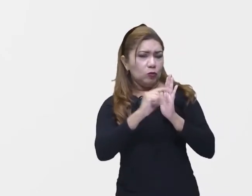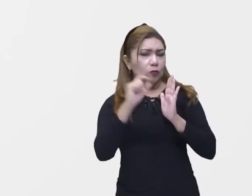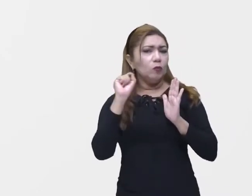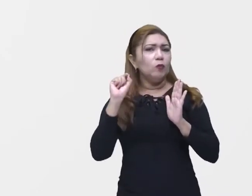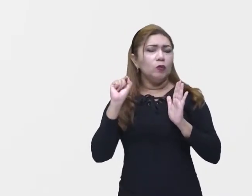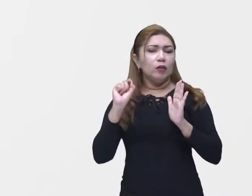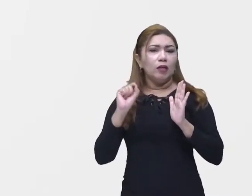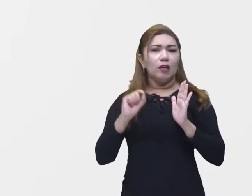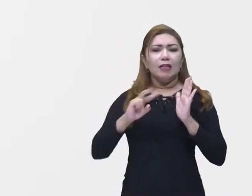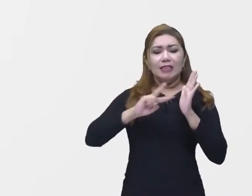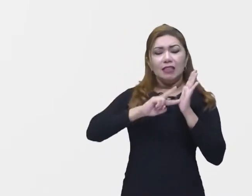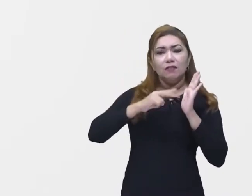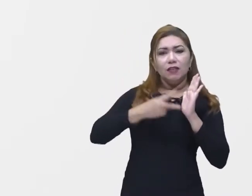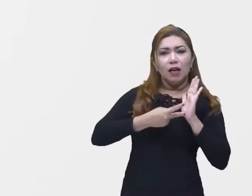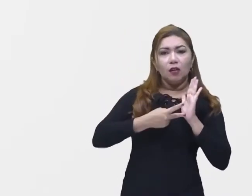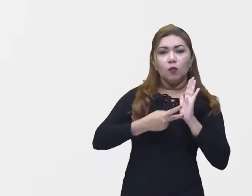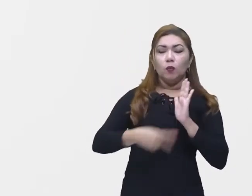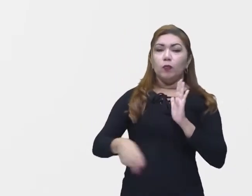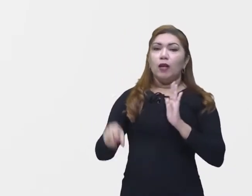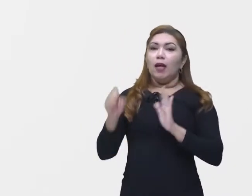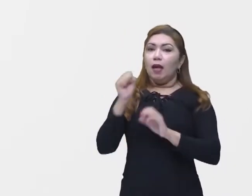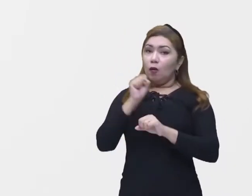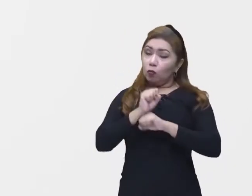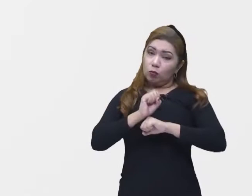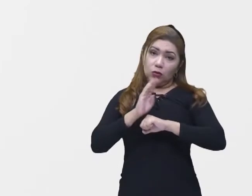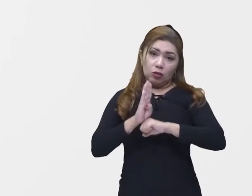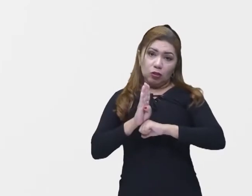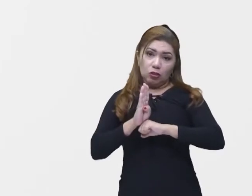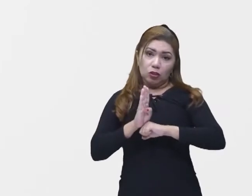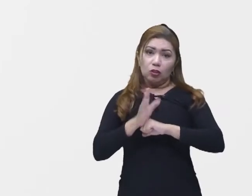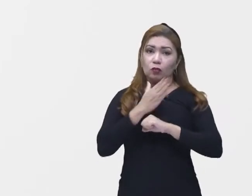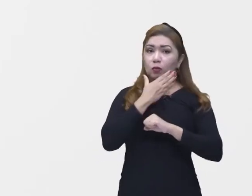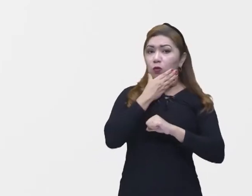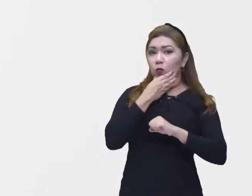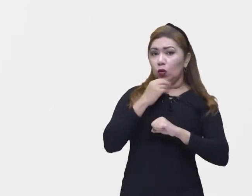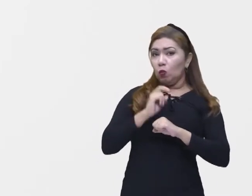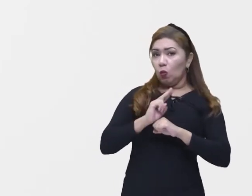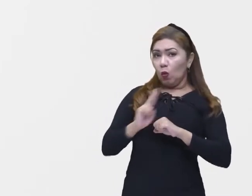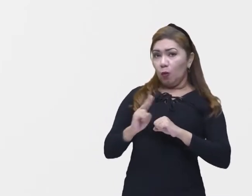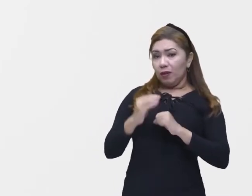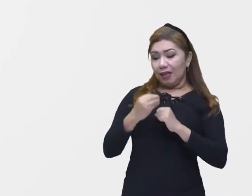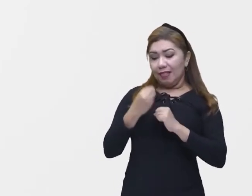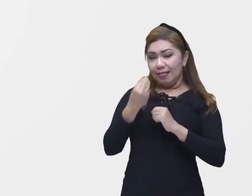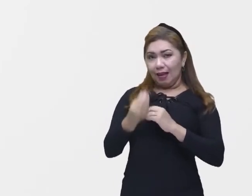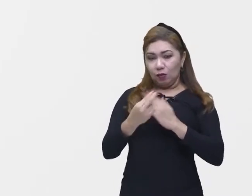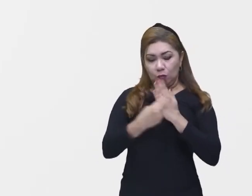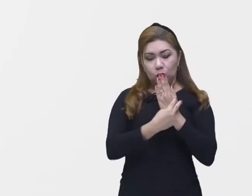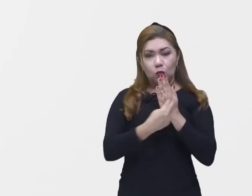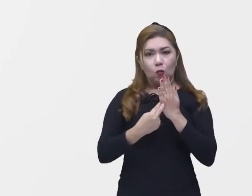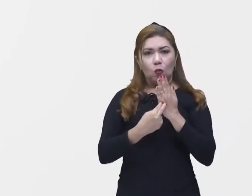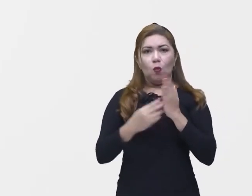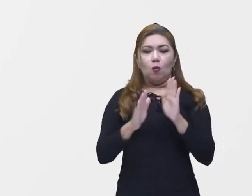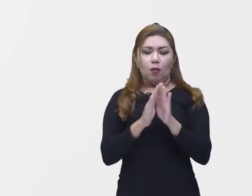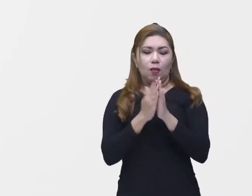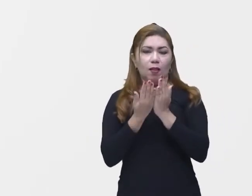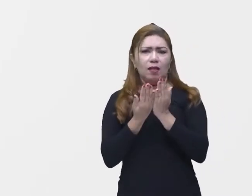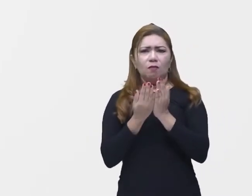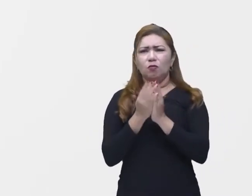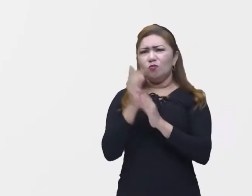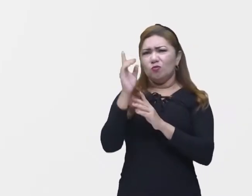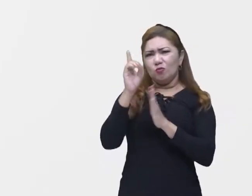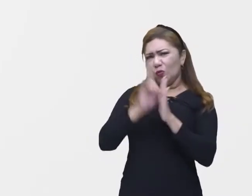Significado de título: substantivo masculino, nome dado a um livro, capítulo, texto, documentos,